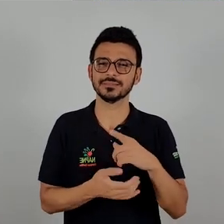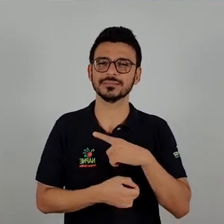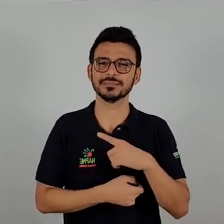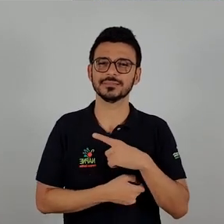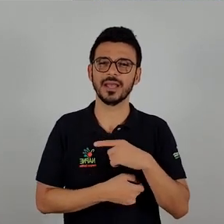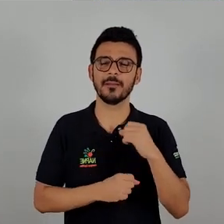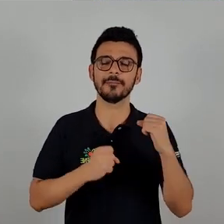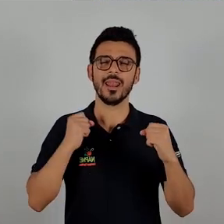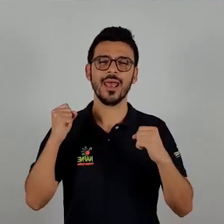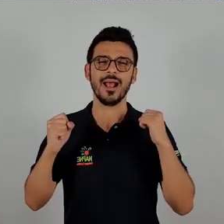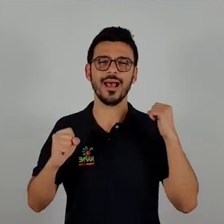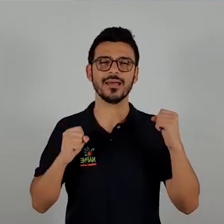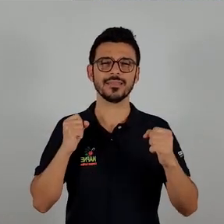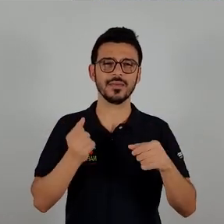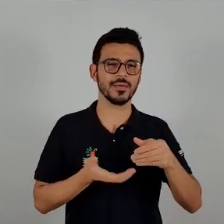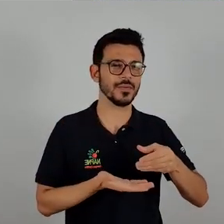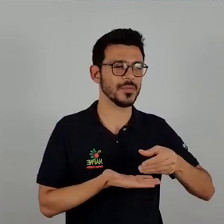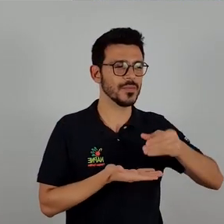isso e muito mais.